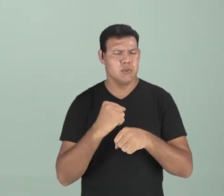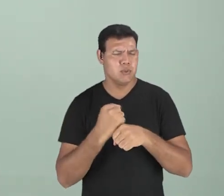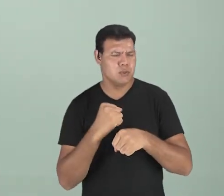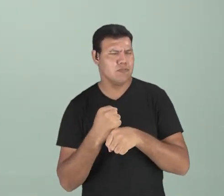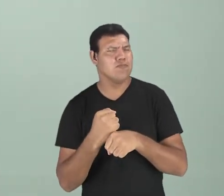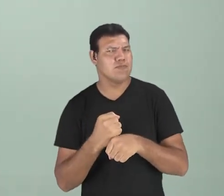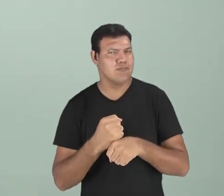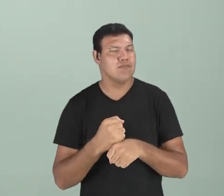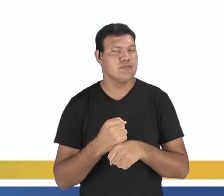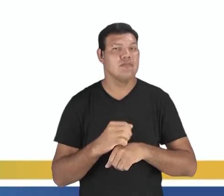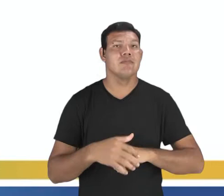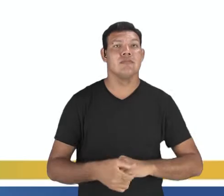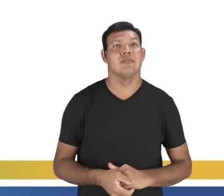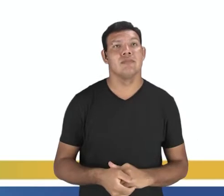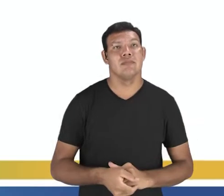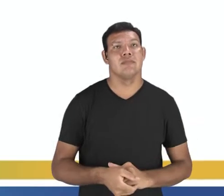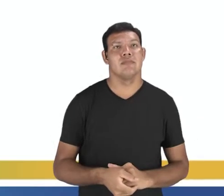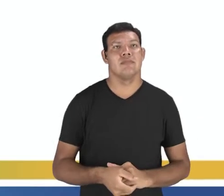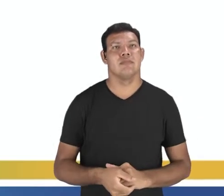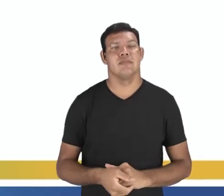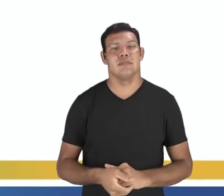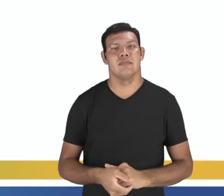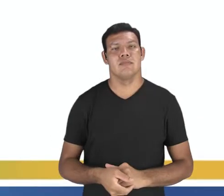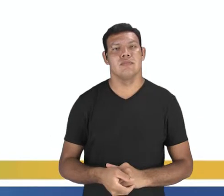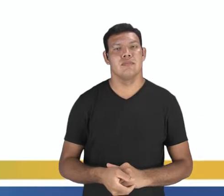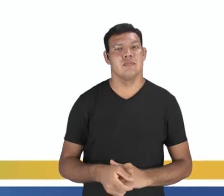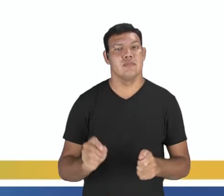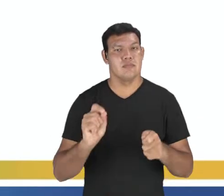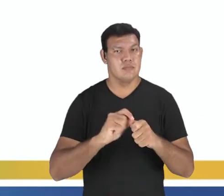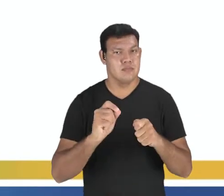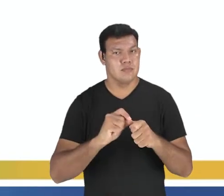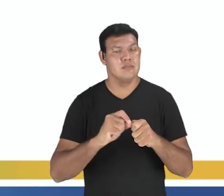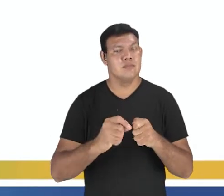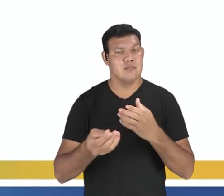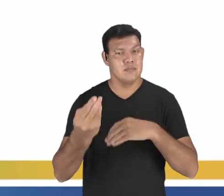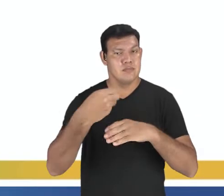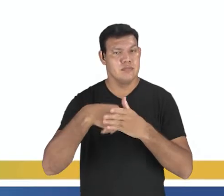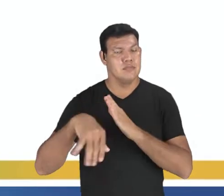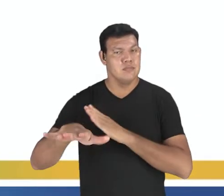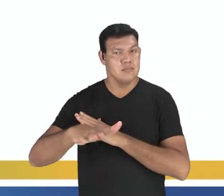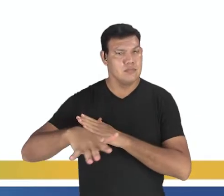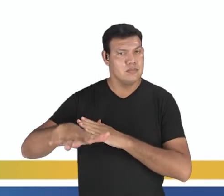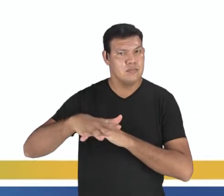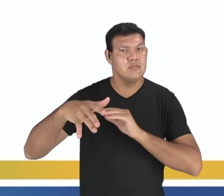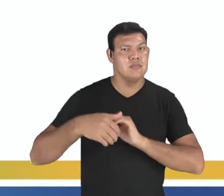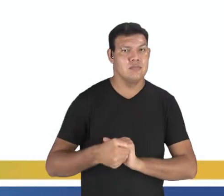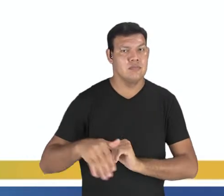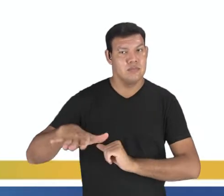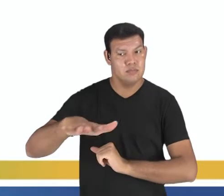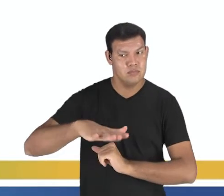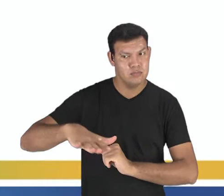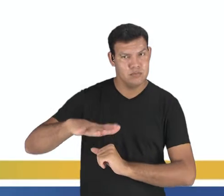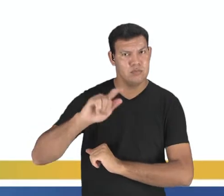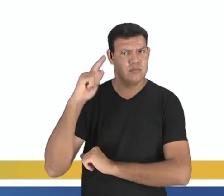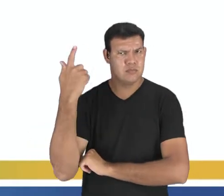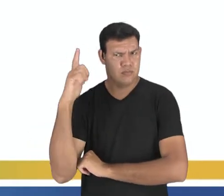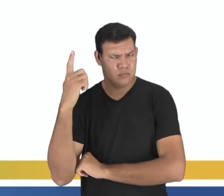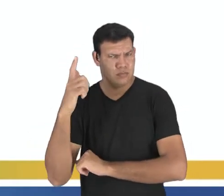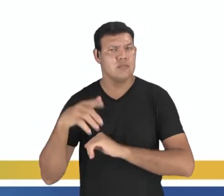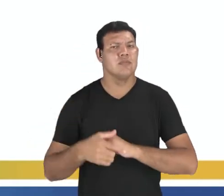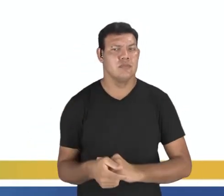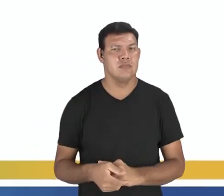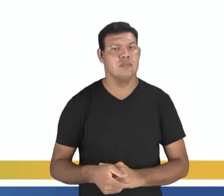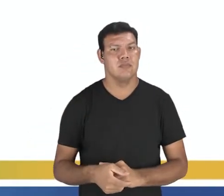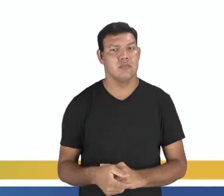espaço geográfico. Observem aí, a produção dentro do espaço. O espaço geográfico corresponde ao